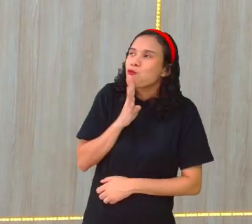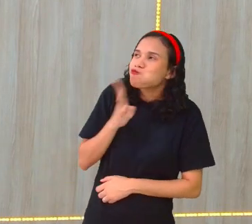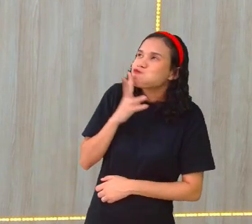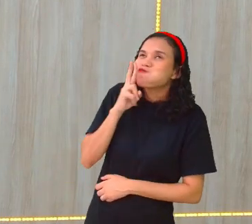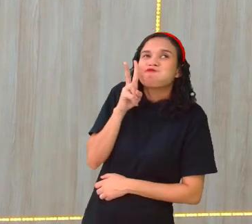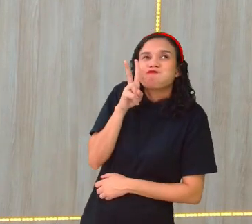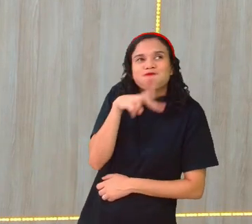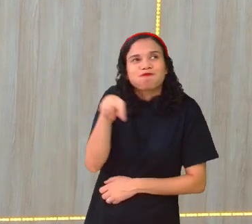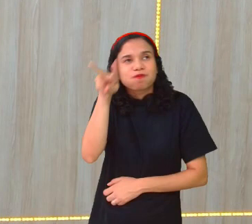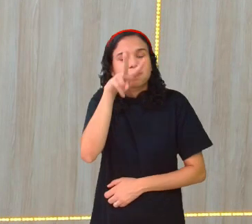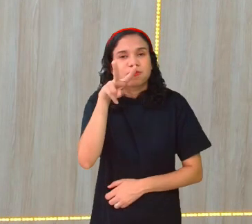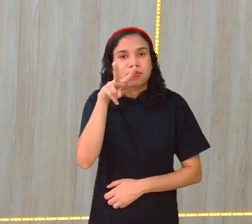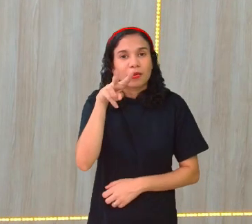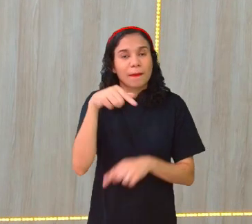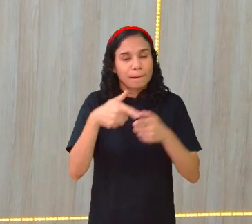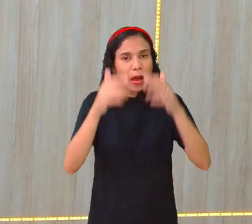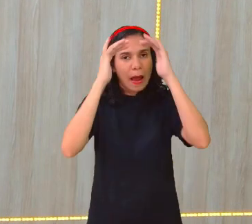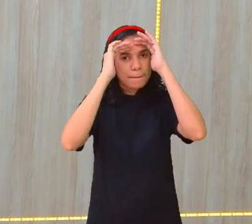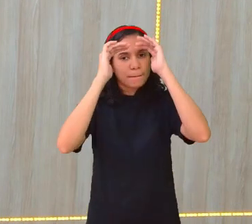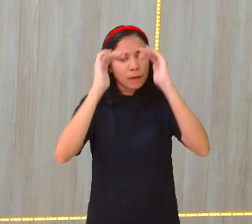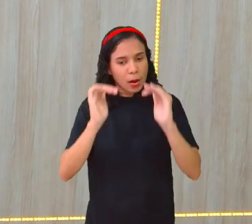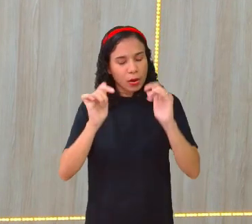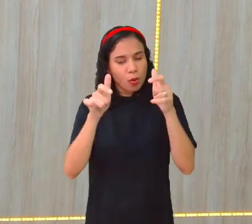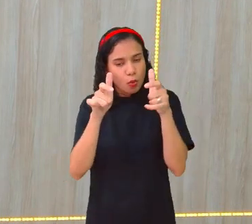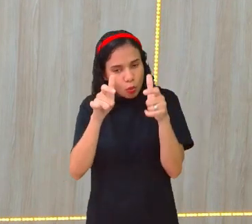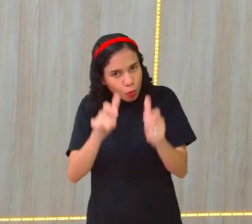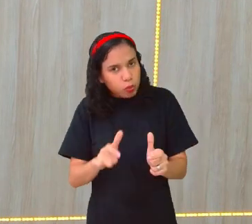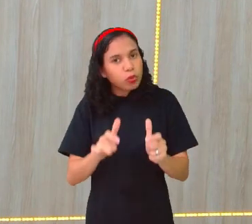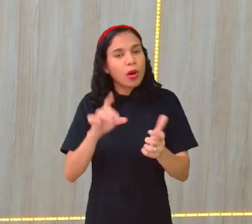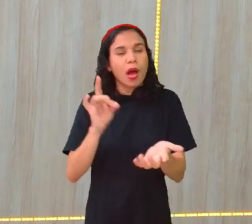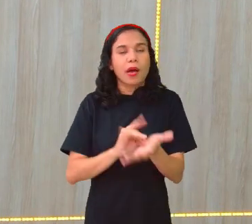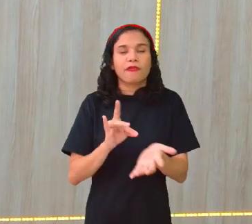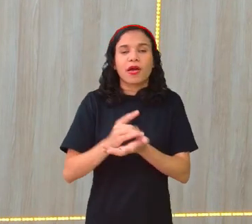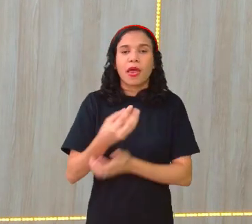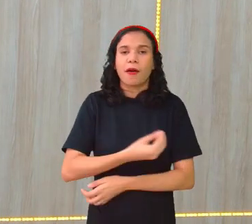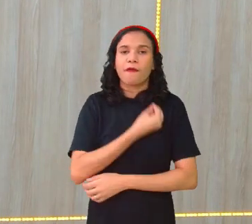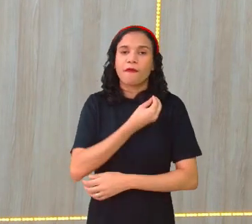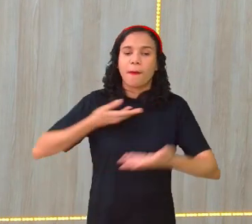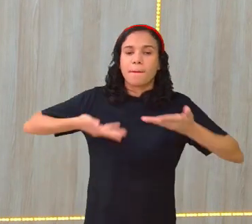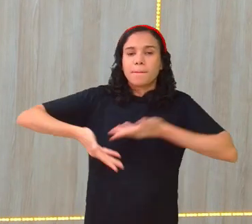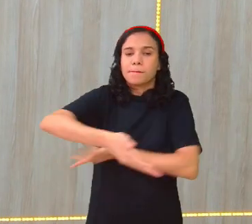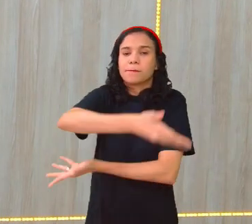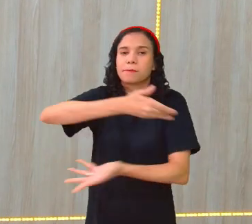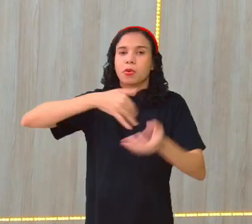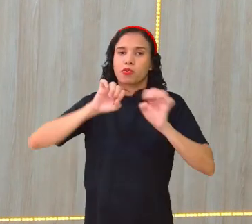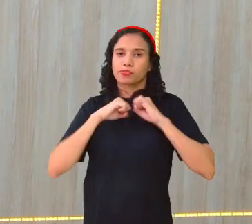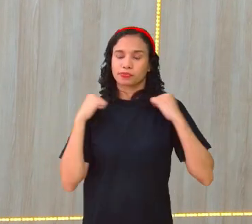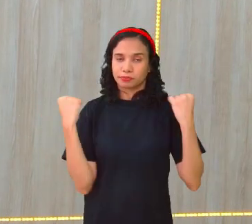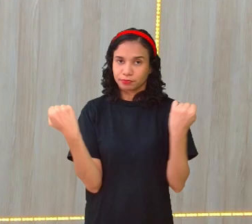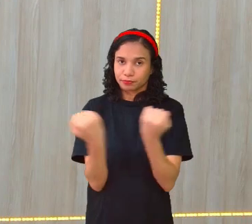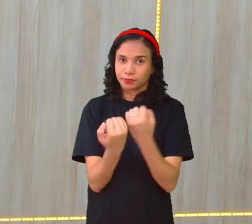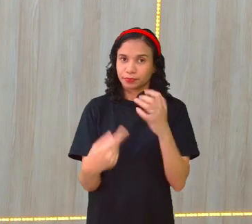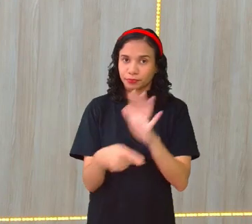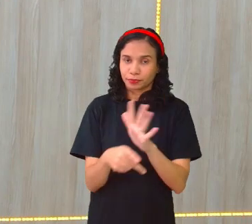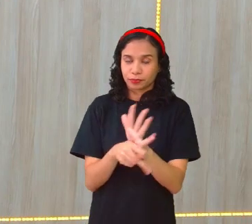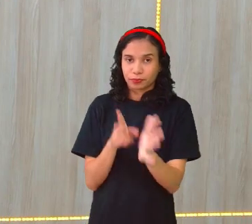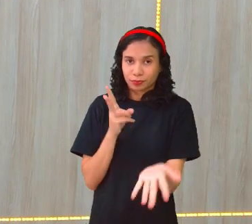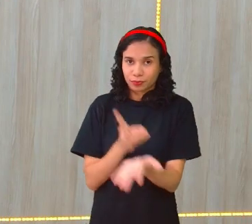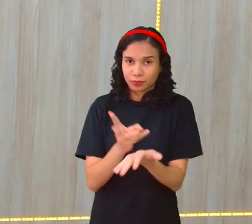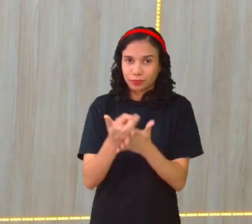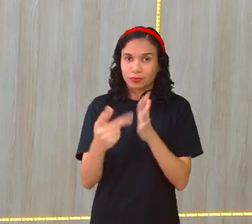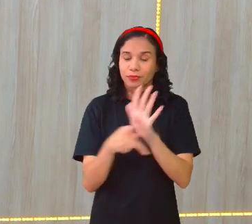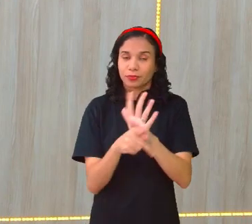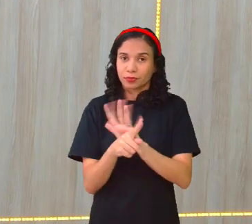você faça desses locais realmente de convivência nesses centros urbanos,